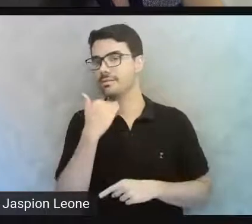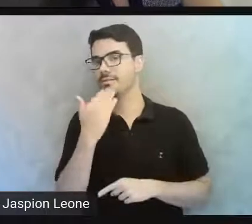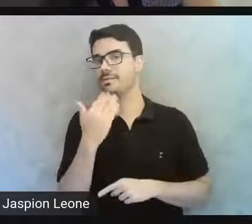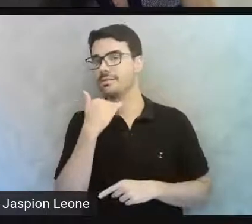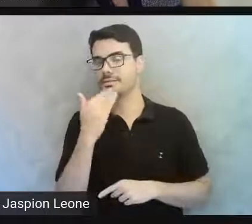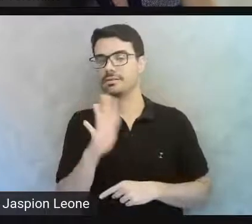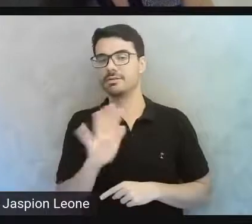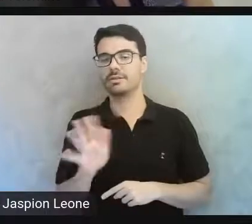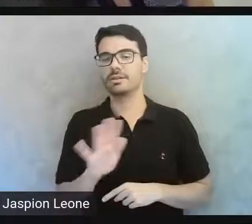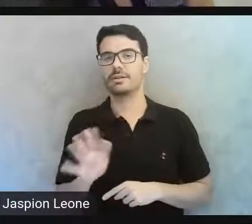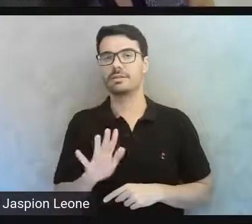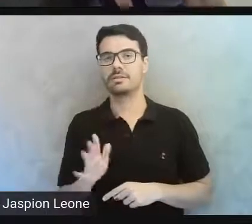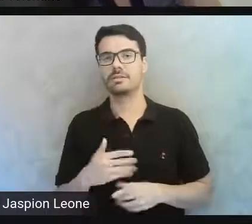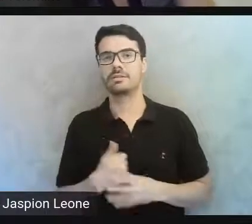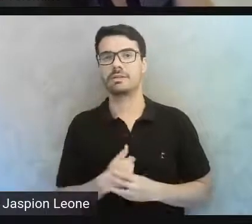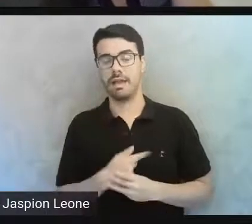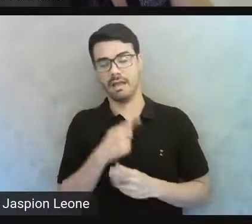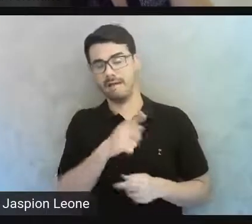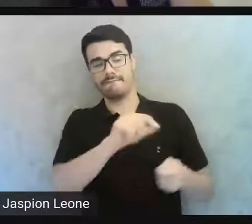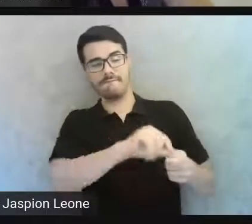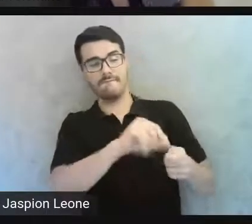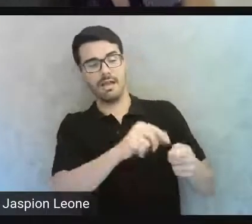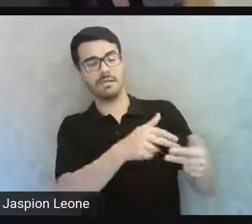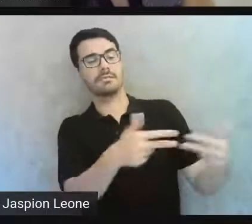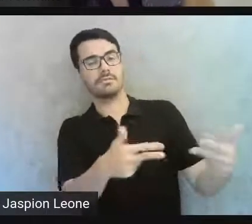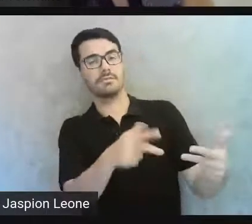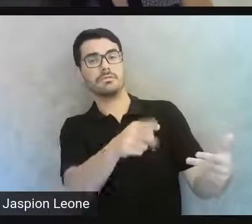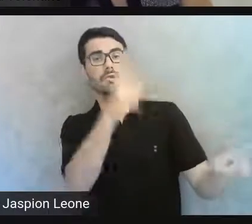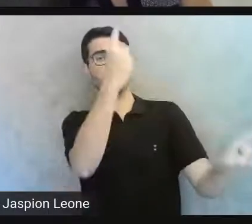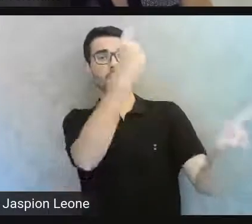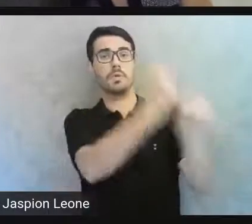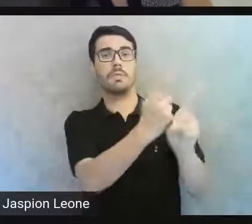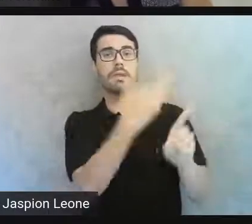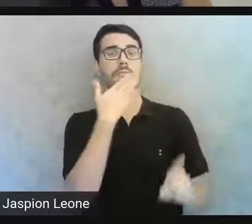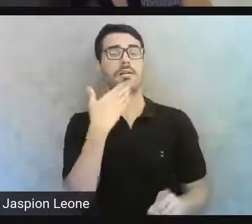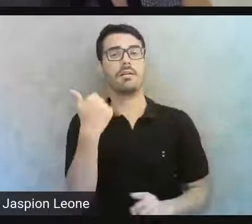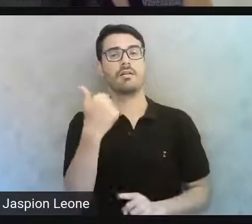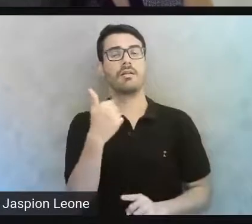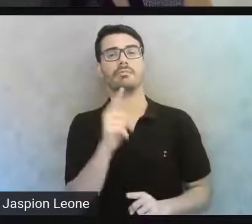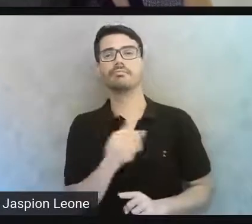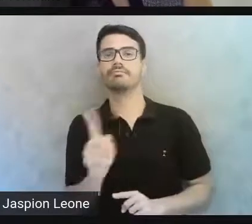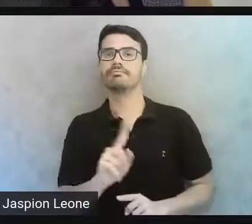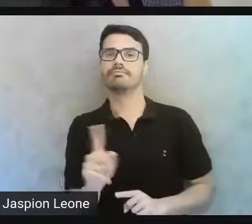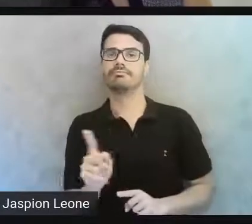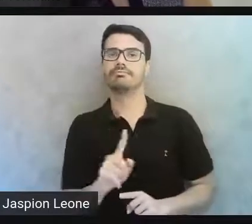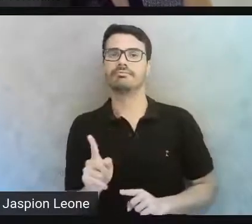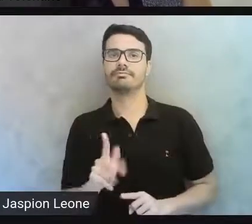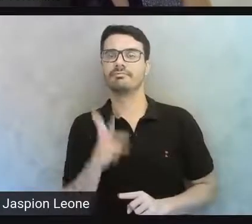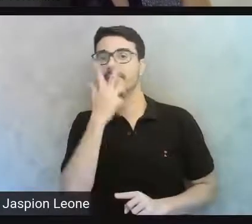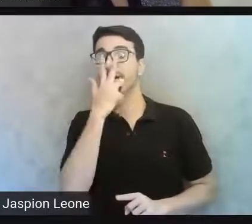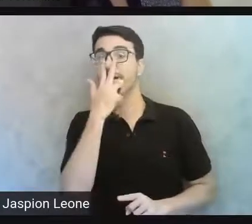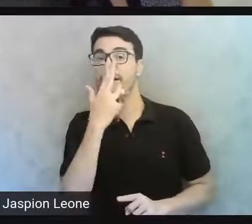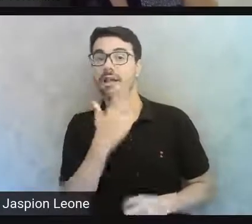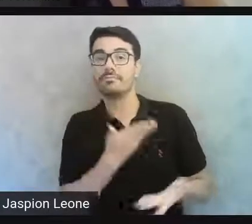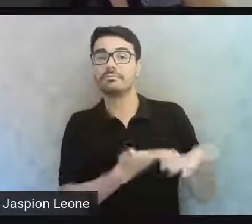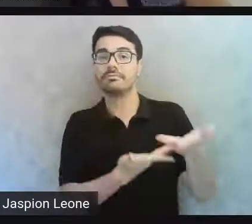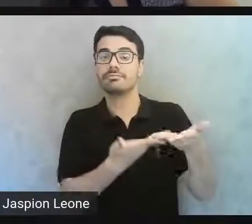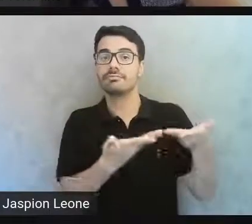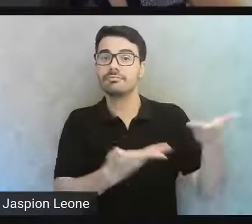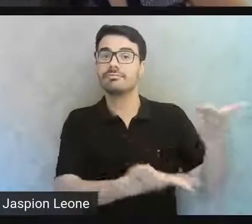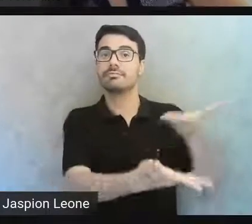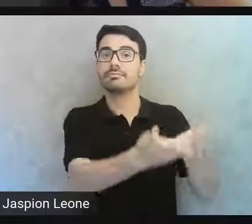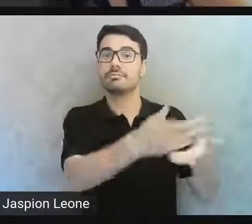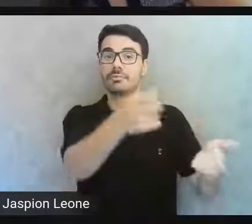dar um caminho, faça isso que você vai encontrar a melhor corretora. É uma relação de consumo, né, então, assim, você não paga nada para abrir conta